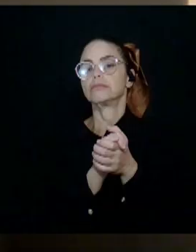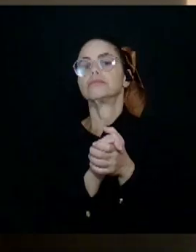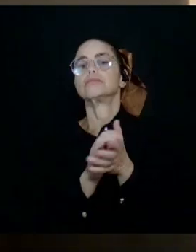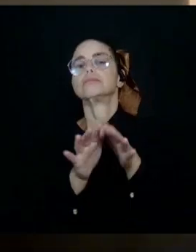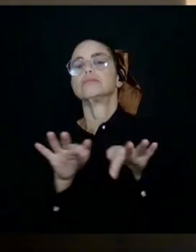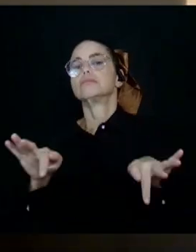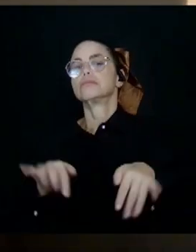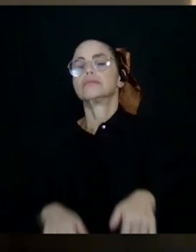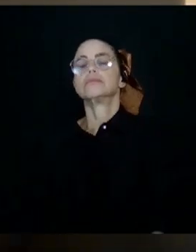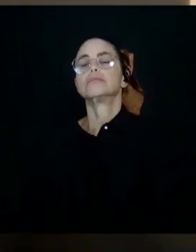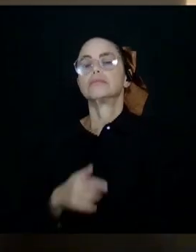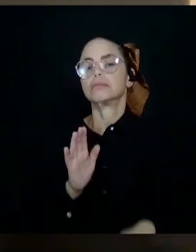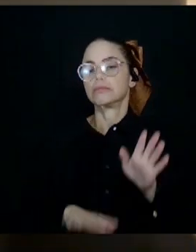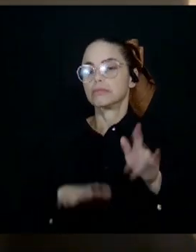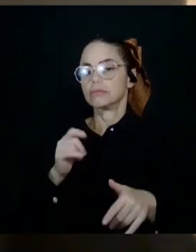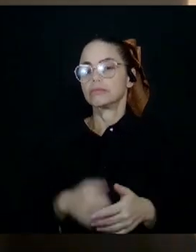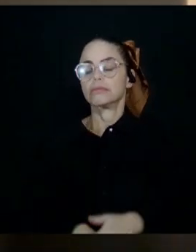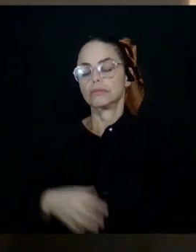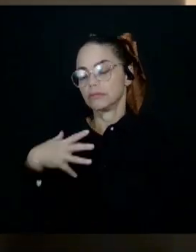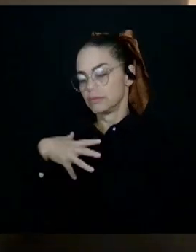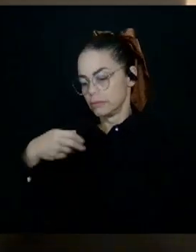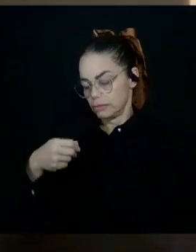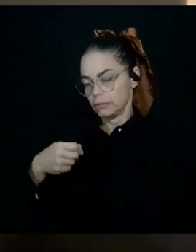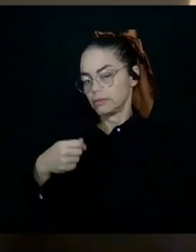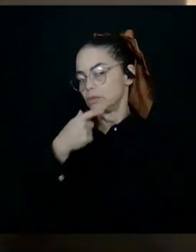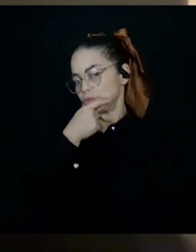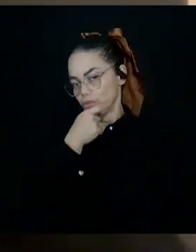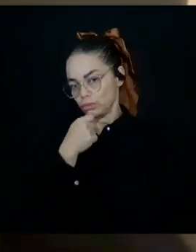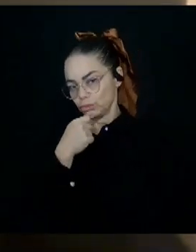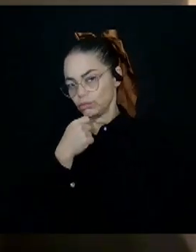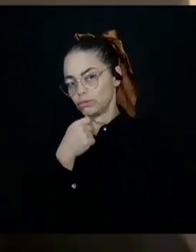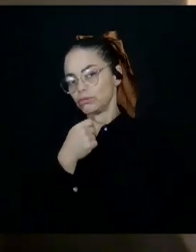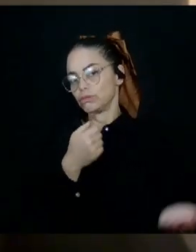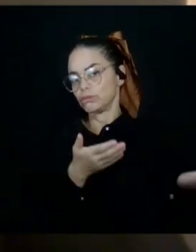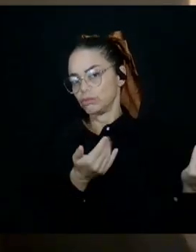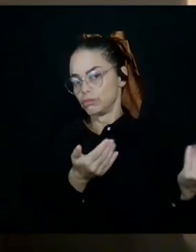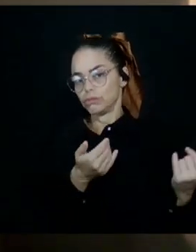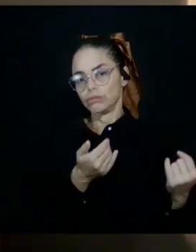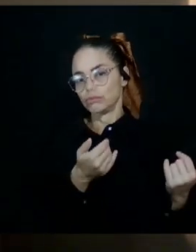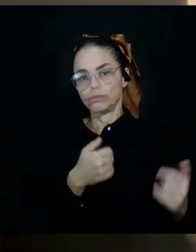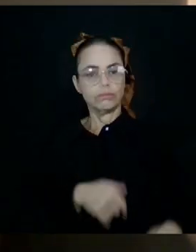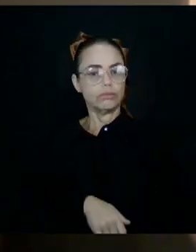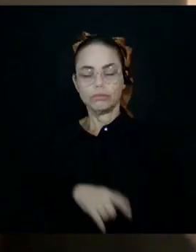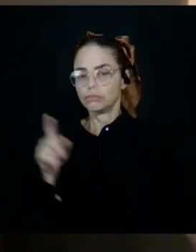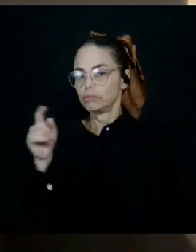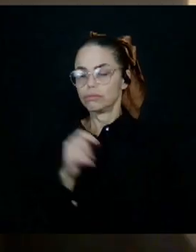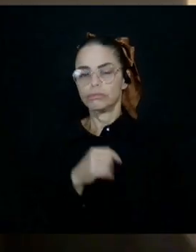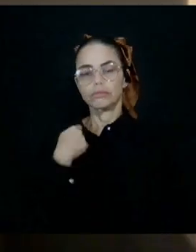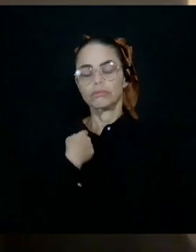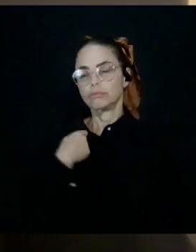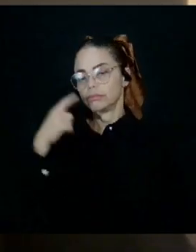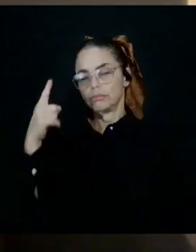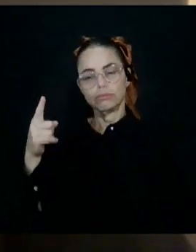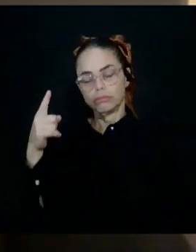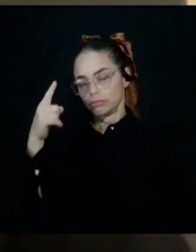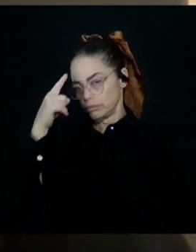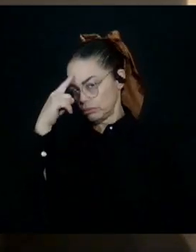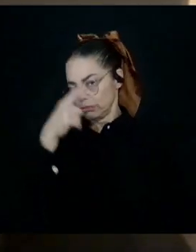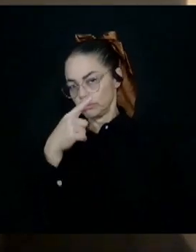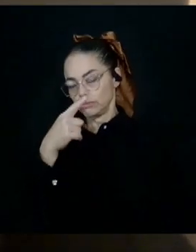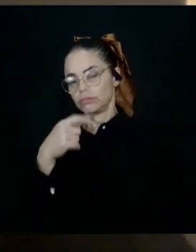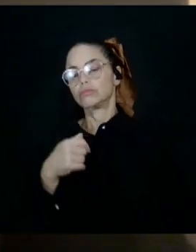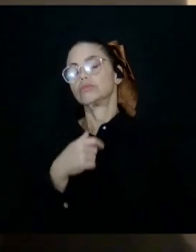vezes filhos homens adolescentes acabam não aceitando a autoridade da mãe, porque acham que